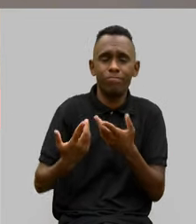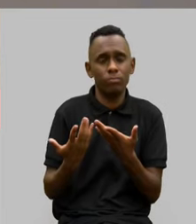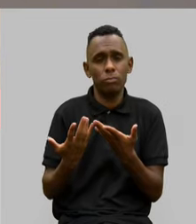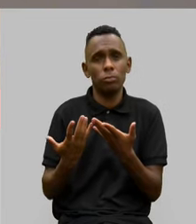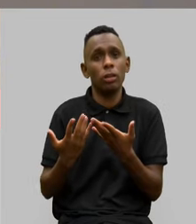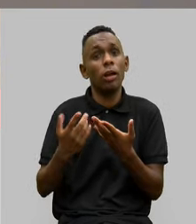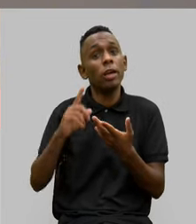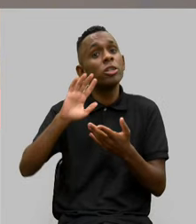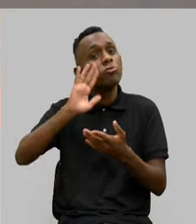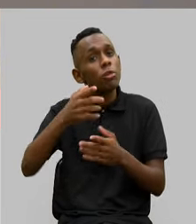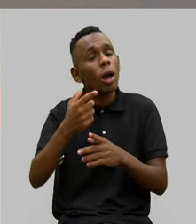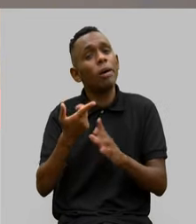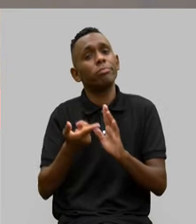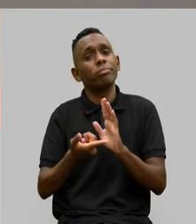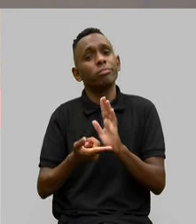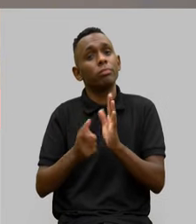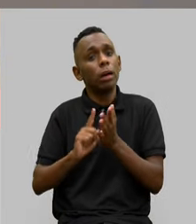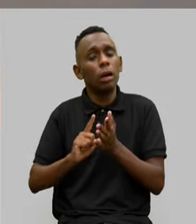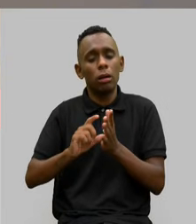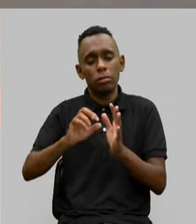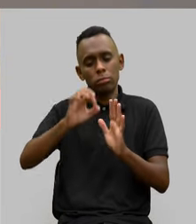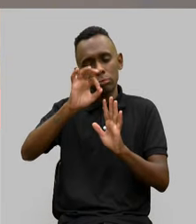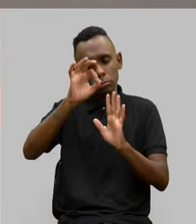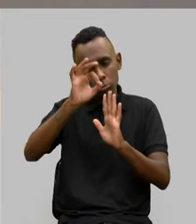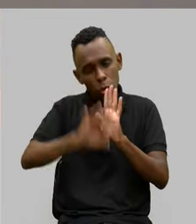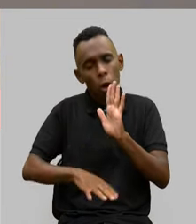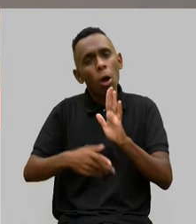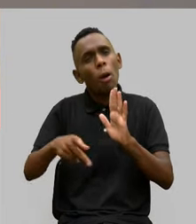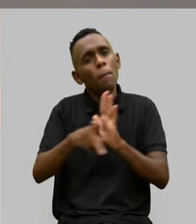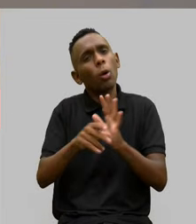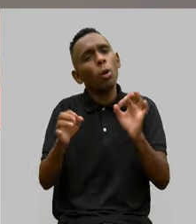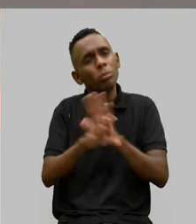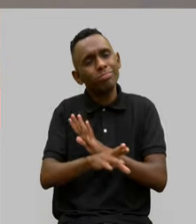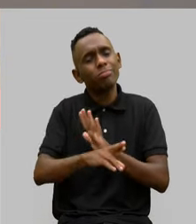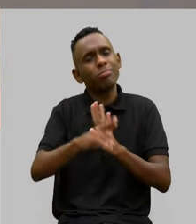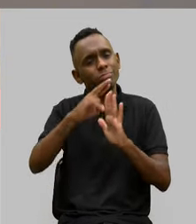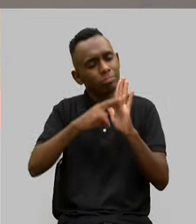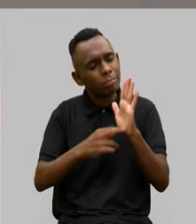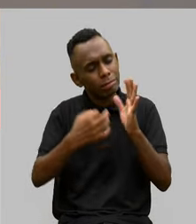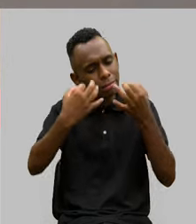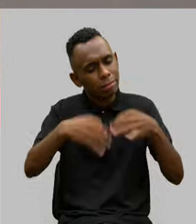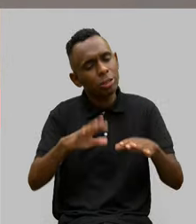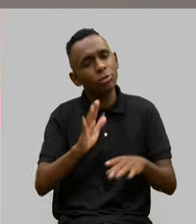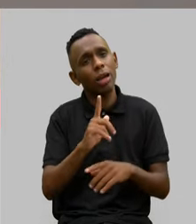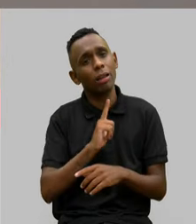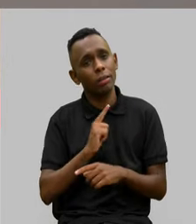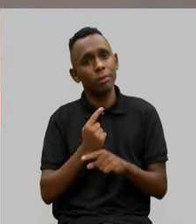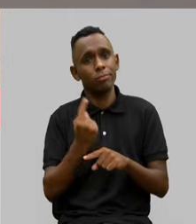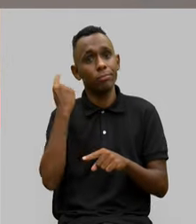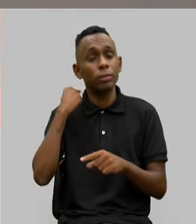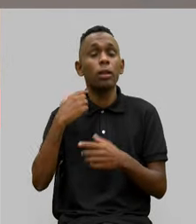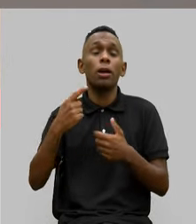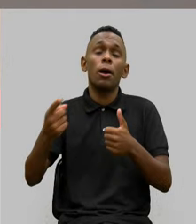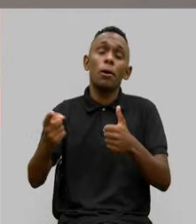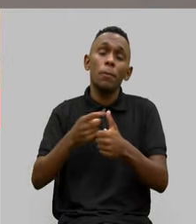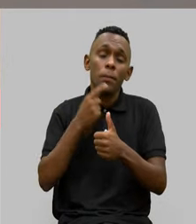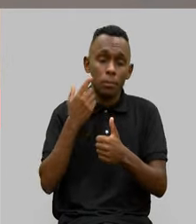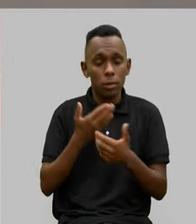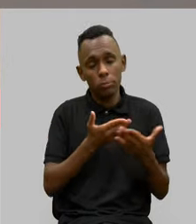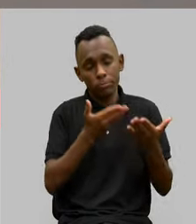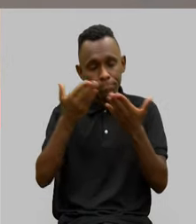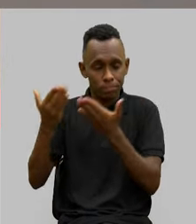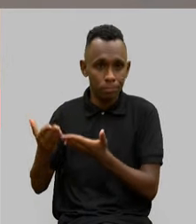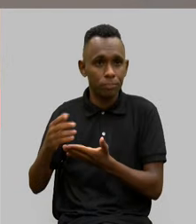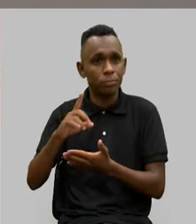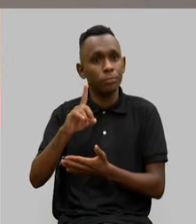questão já deveria tá regulamentada e resolvida há muito mais tempo eu vou passar primeiro a palavra a meu colega